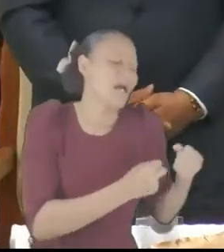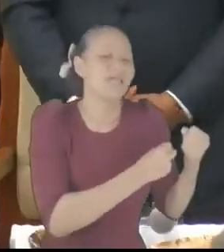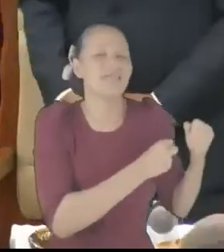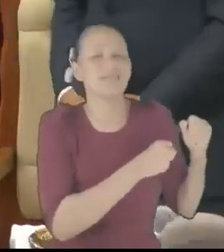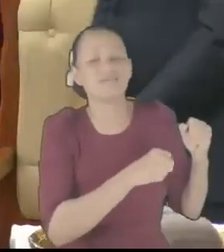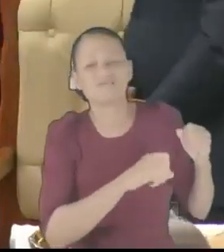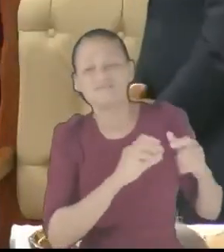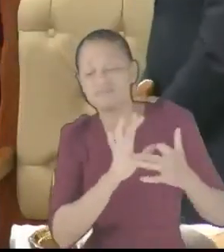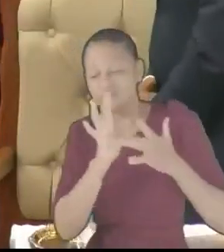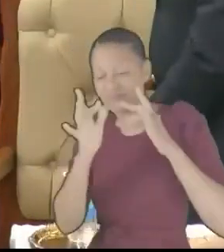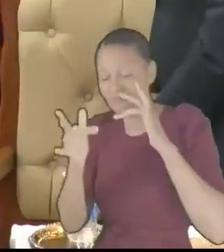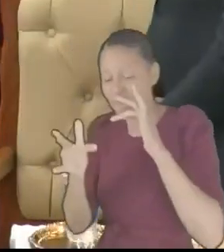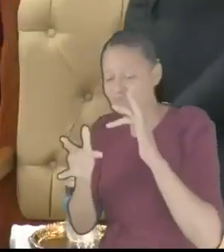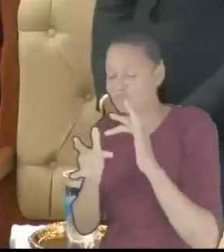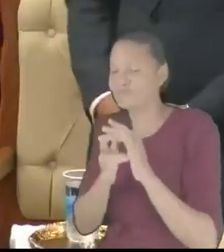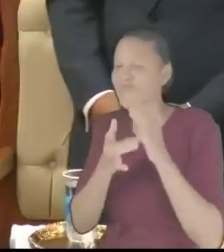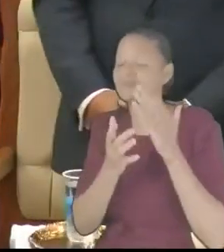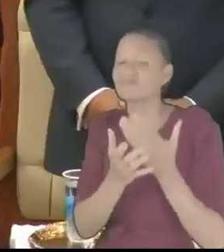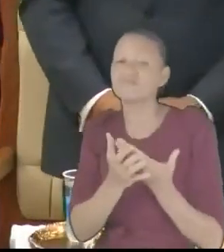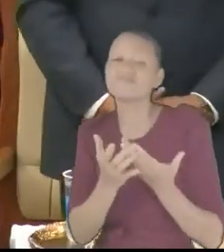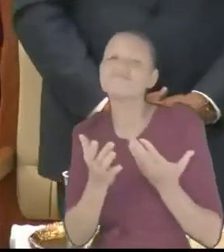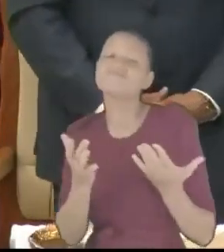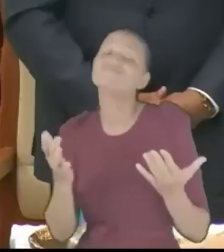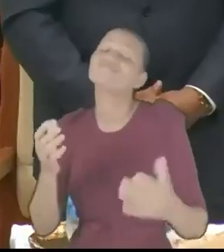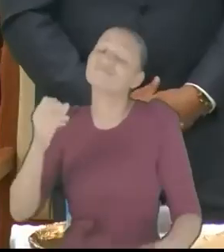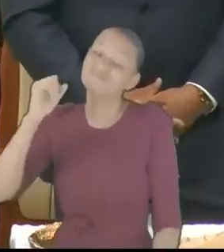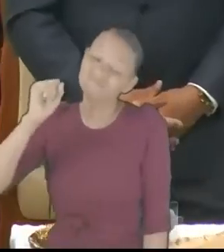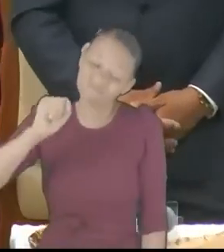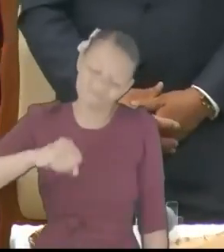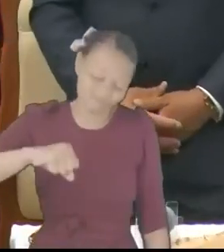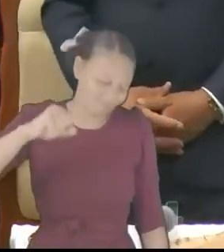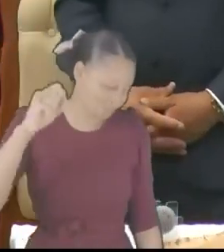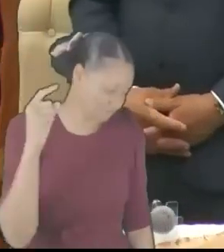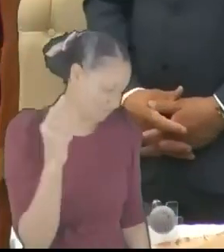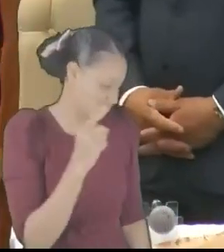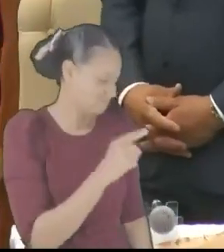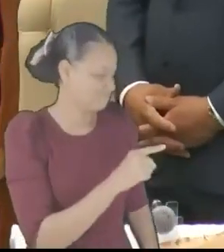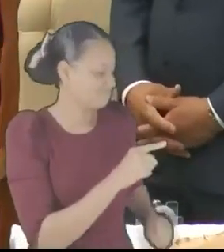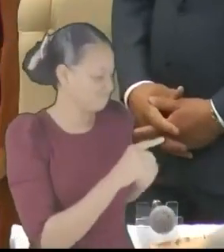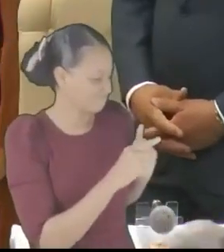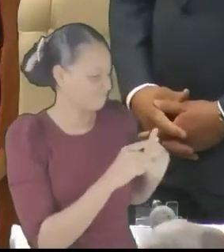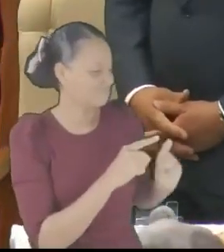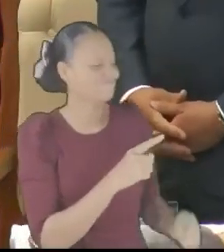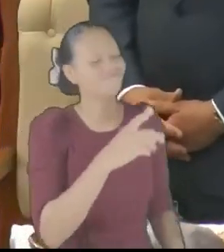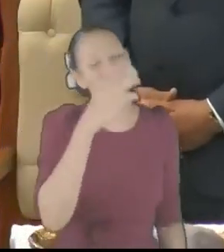castigado em Jesus. Foi ali pela fé.